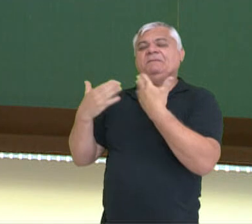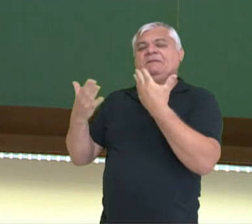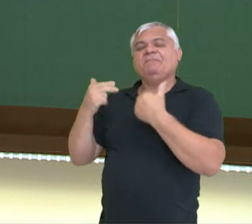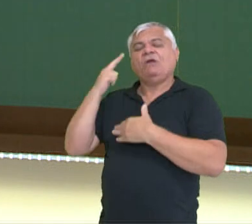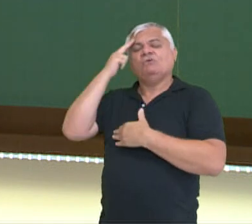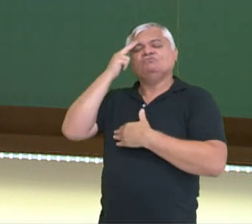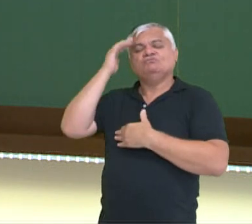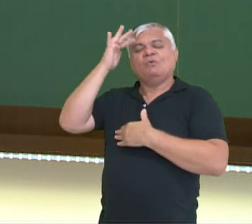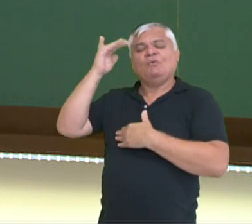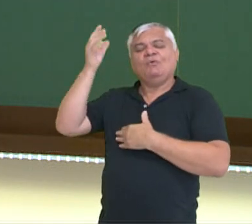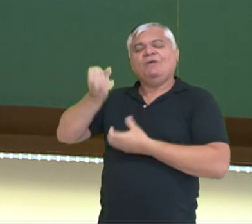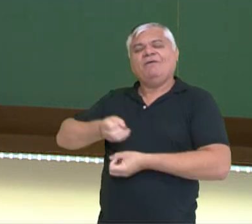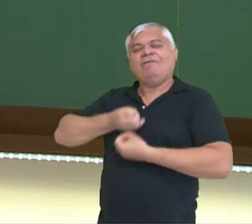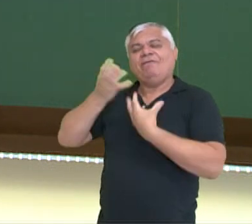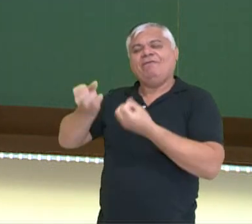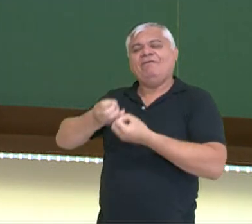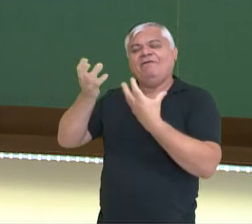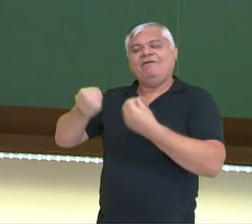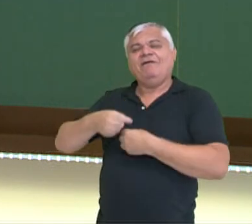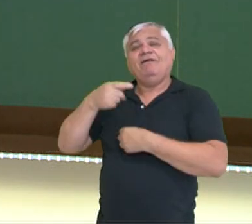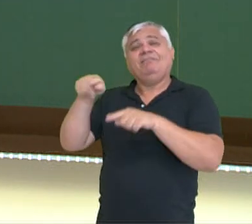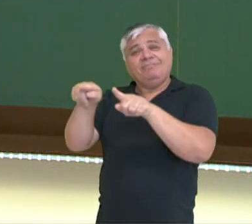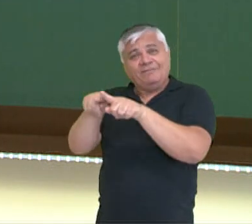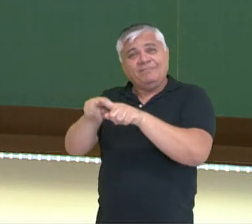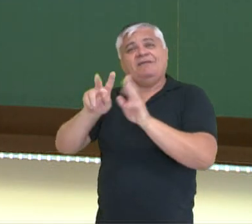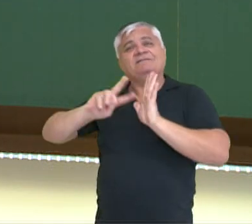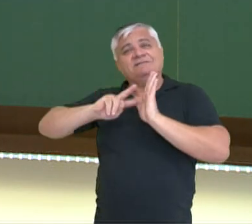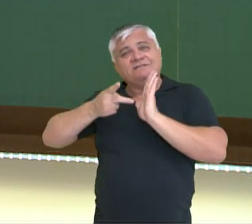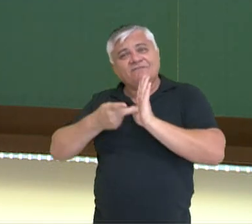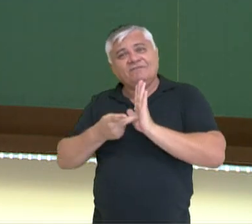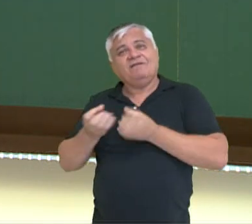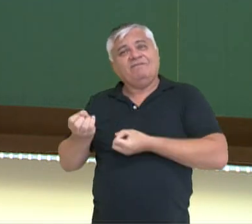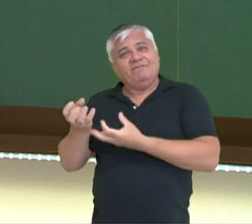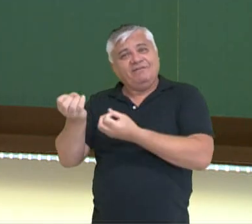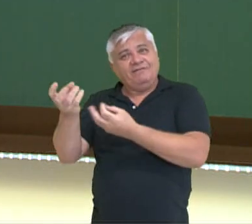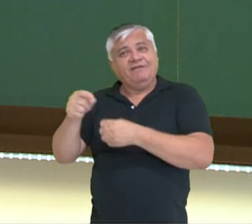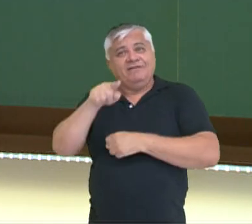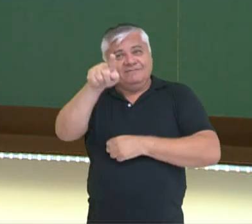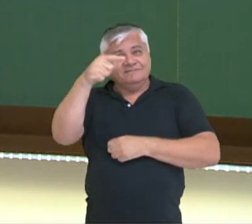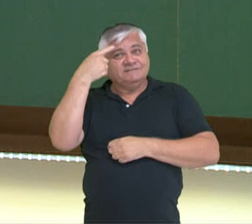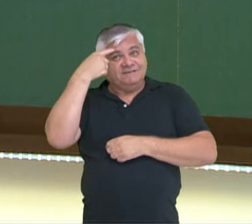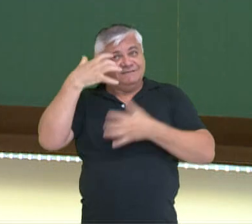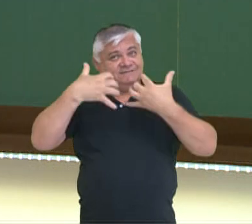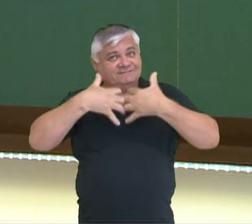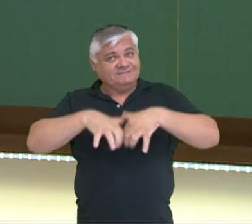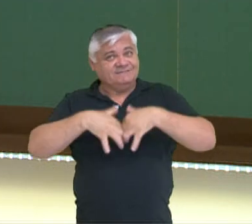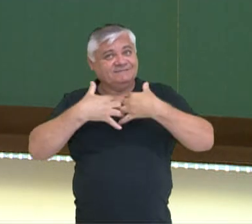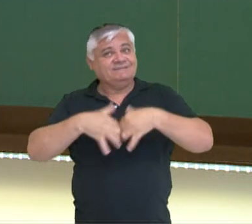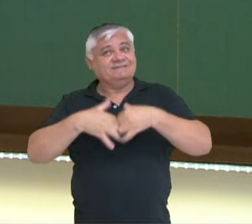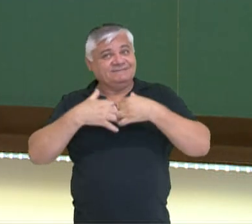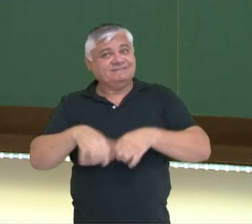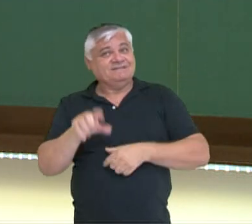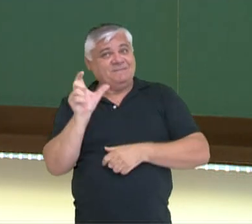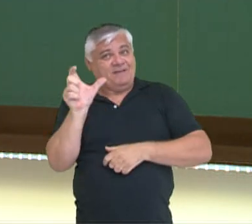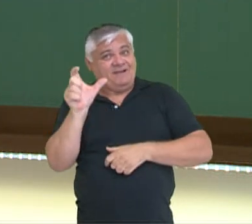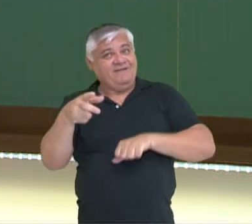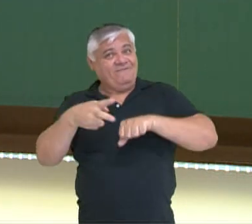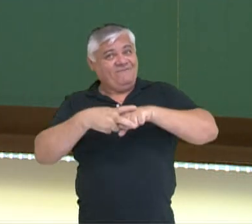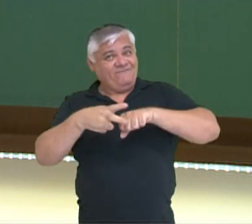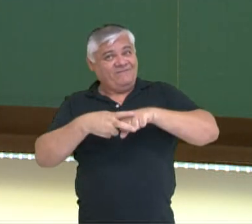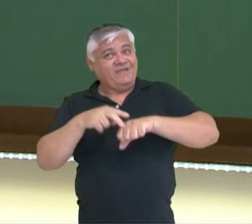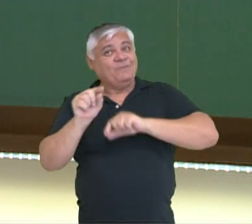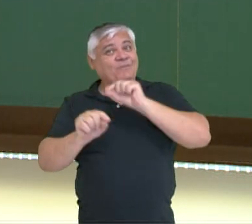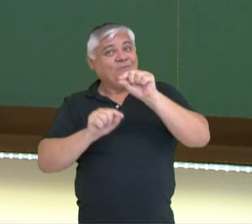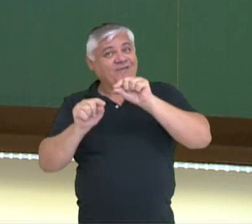falando do seu futuro. Bien? Então, espero que você tenha refletido um pouquinho a respeito disso. Para ti, que